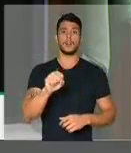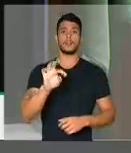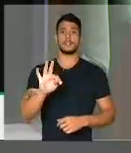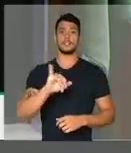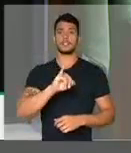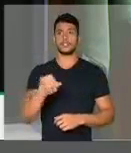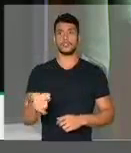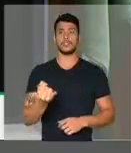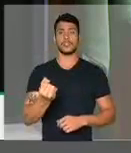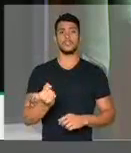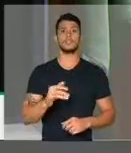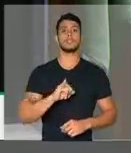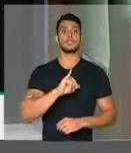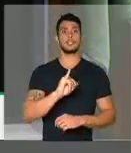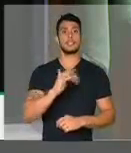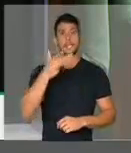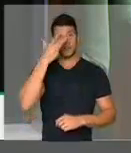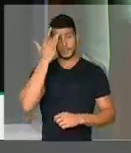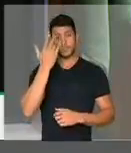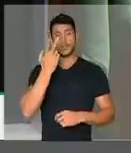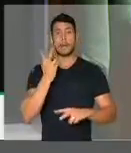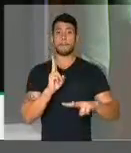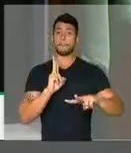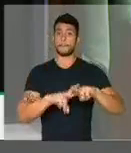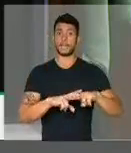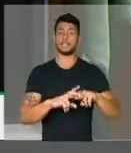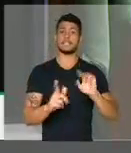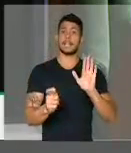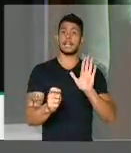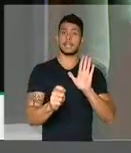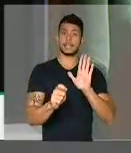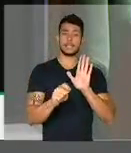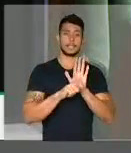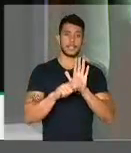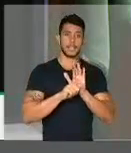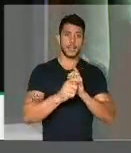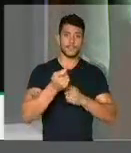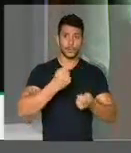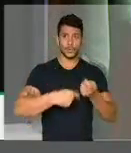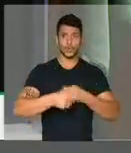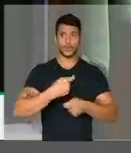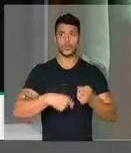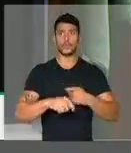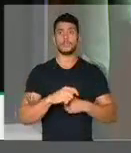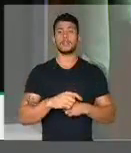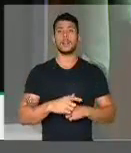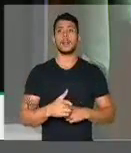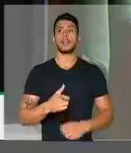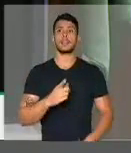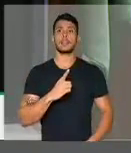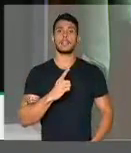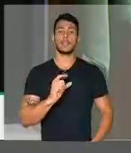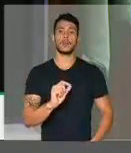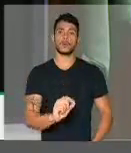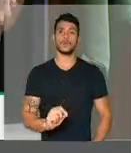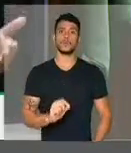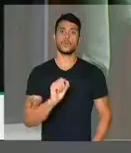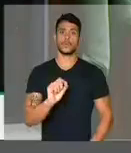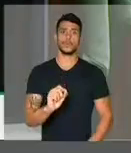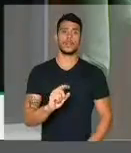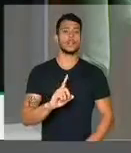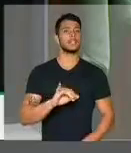relação à pessoa que foi presa por tráfico e que é presa, sendo